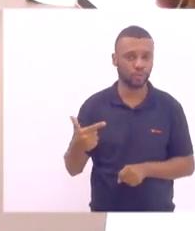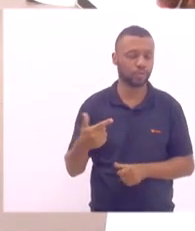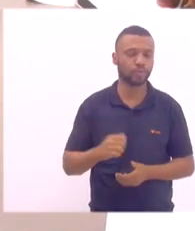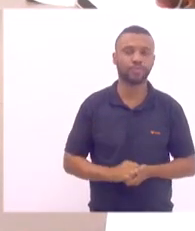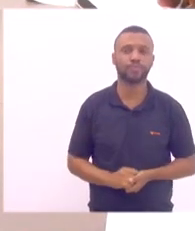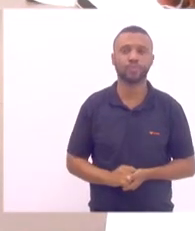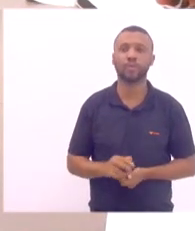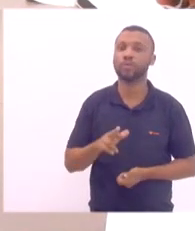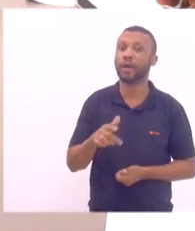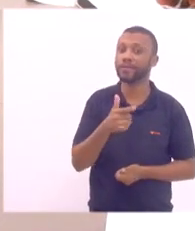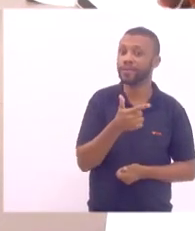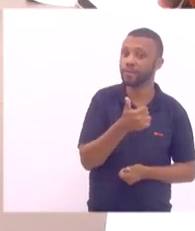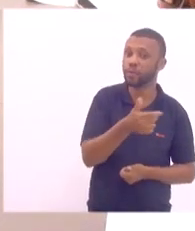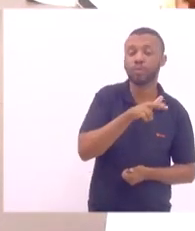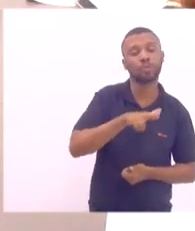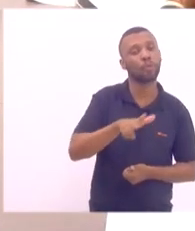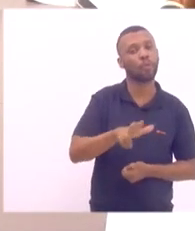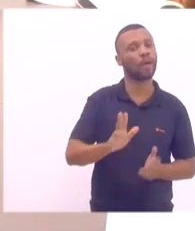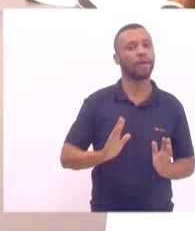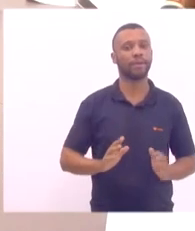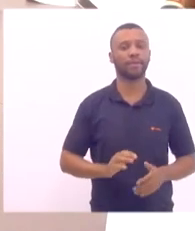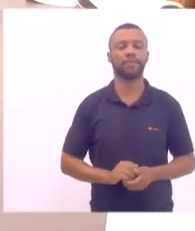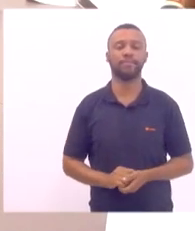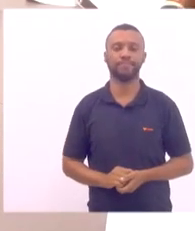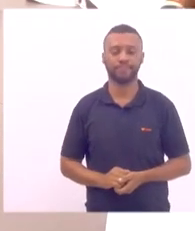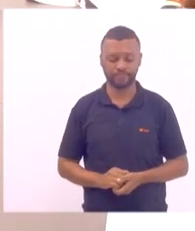22, não é de 21. Não é de 21.